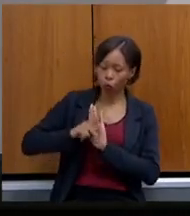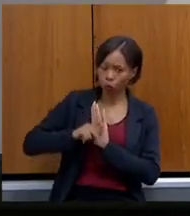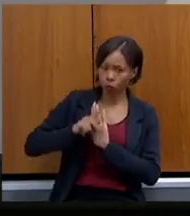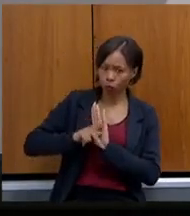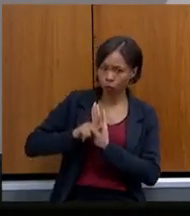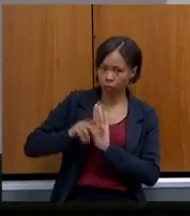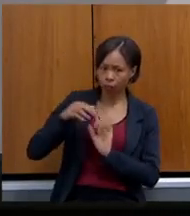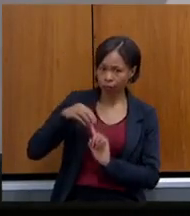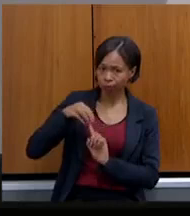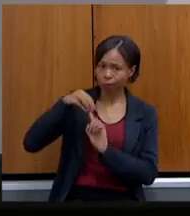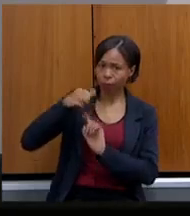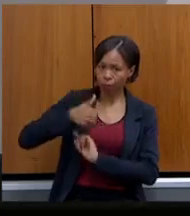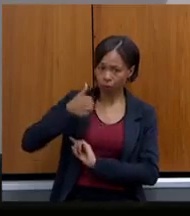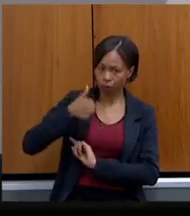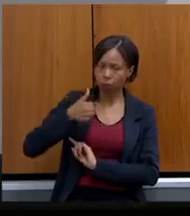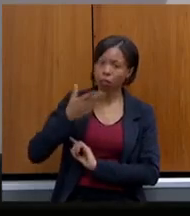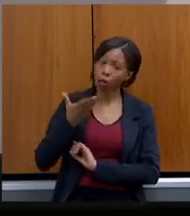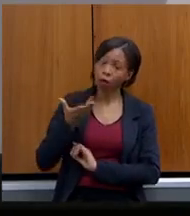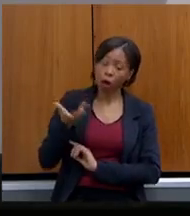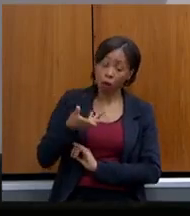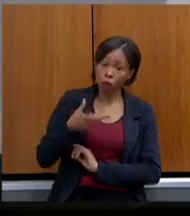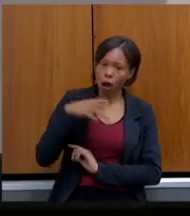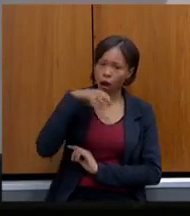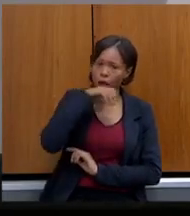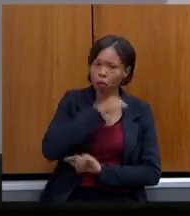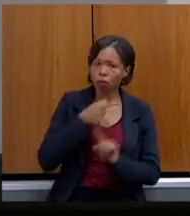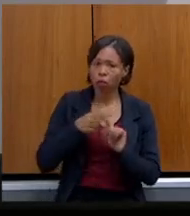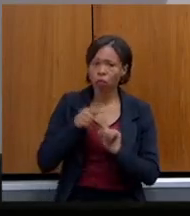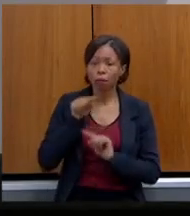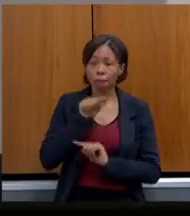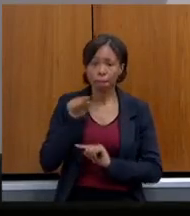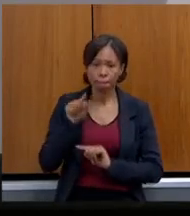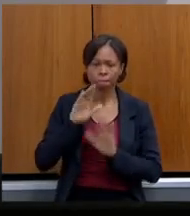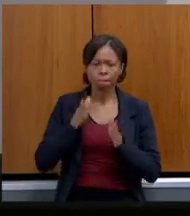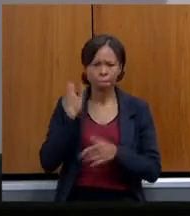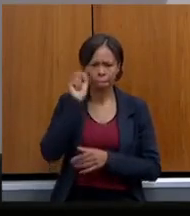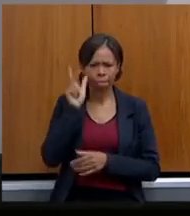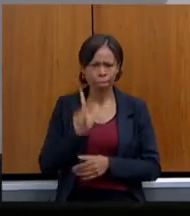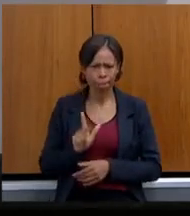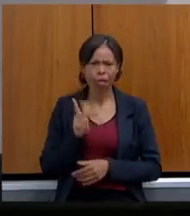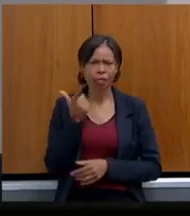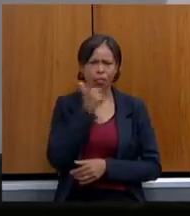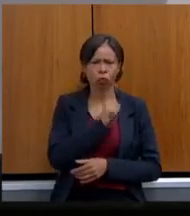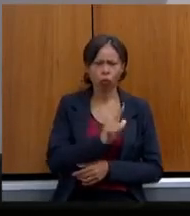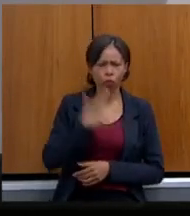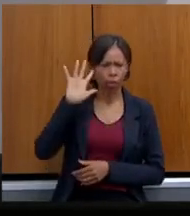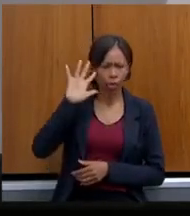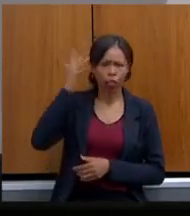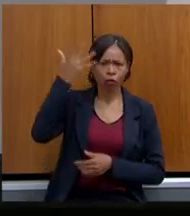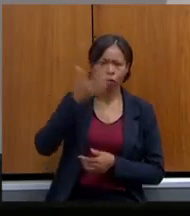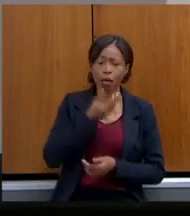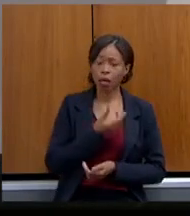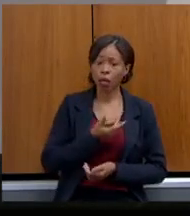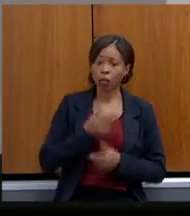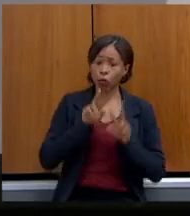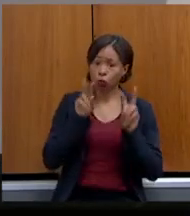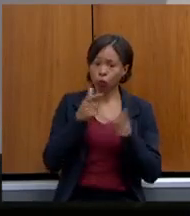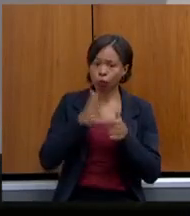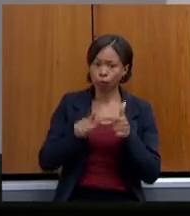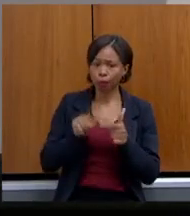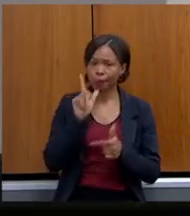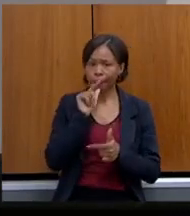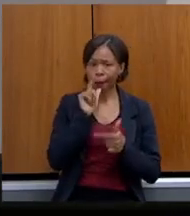acredito que seria mais ágil que ele já tem essa spect ze.de levará água para lugares bastante